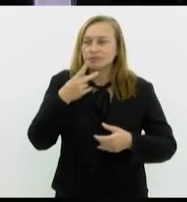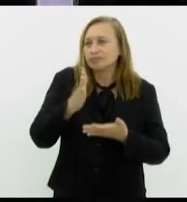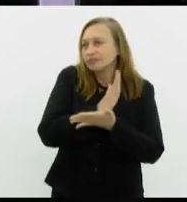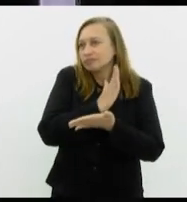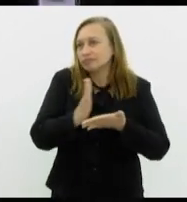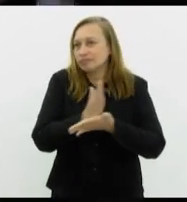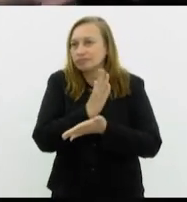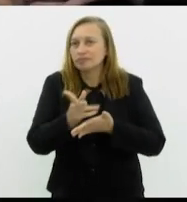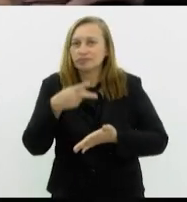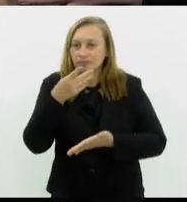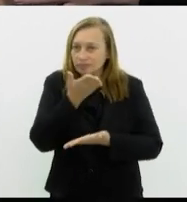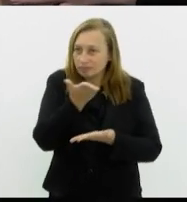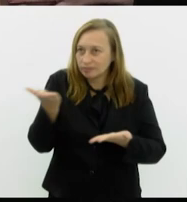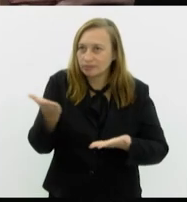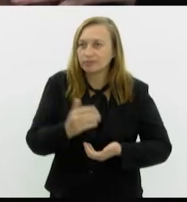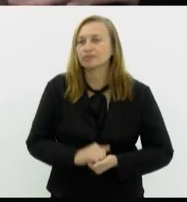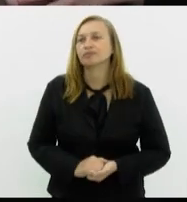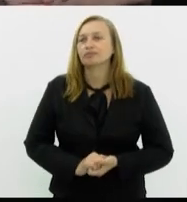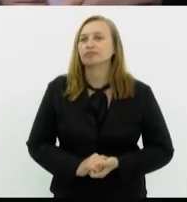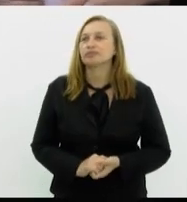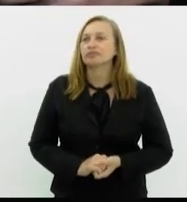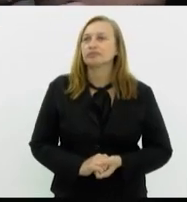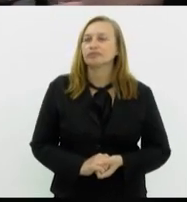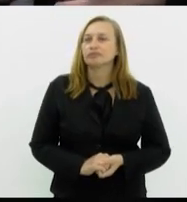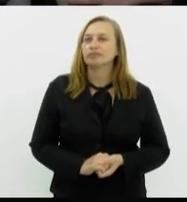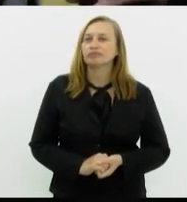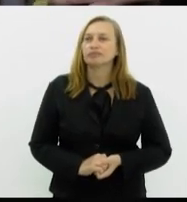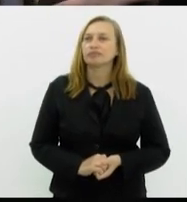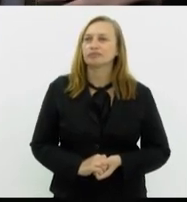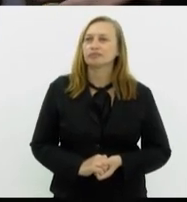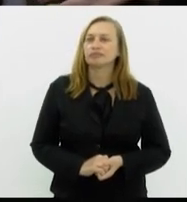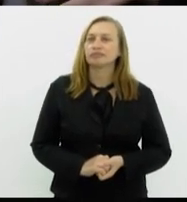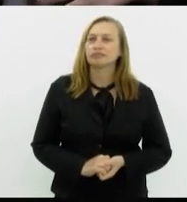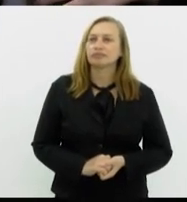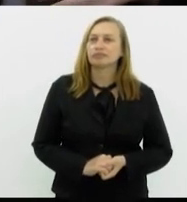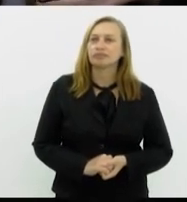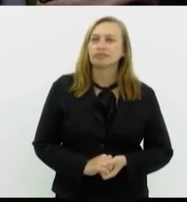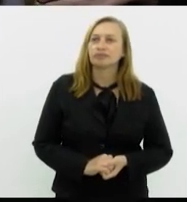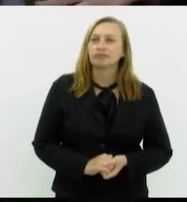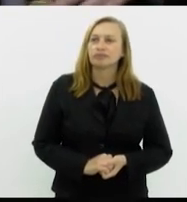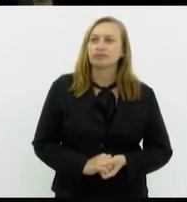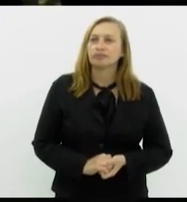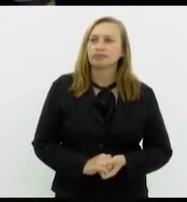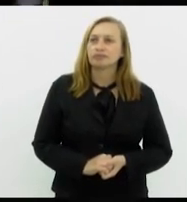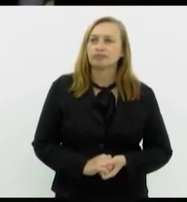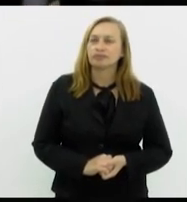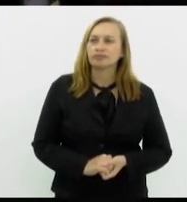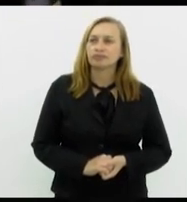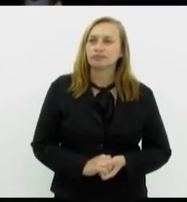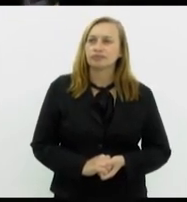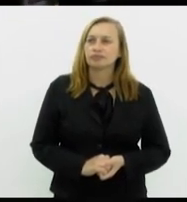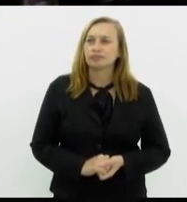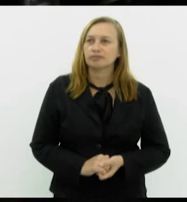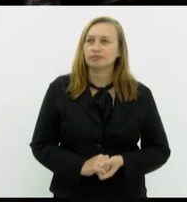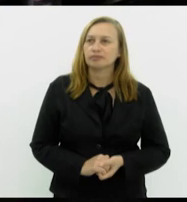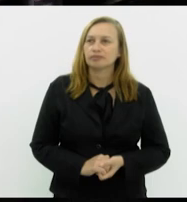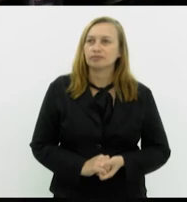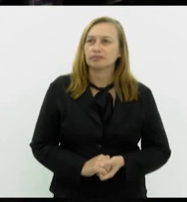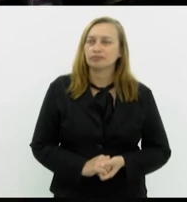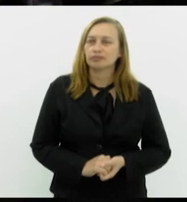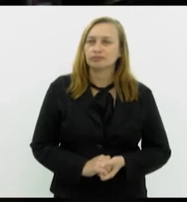para vocês. I'm from Malaysia, very far away, and Malaysia